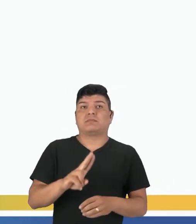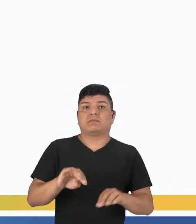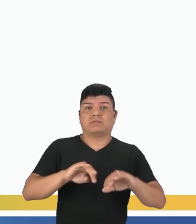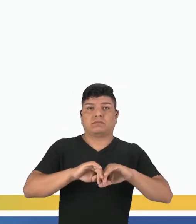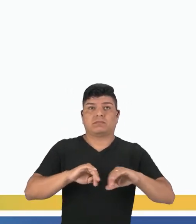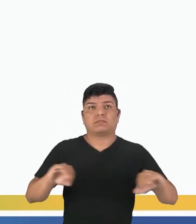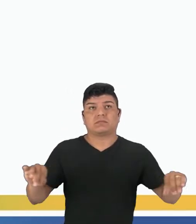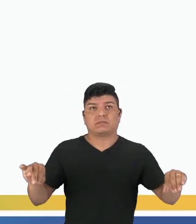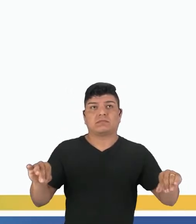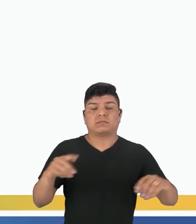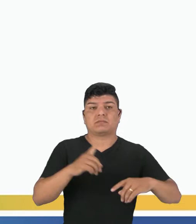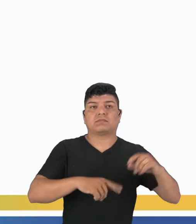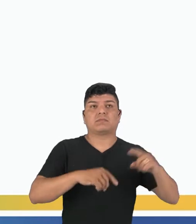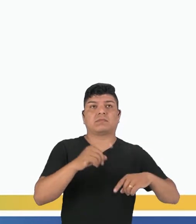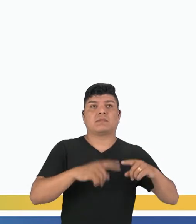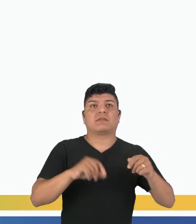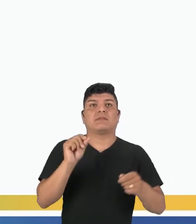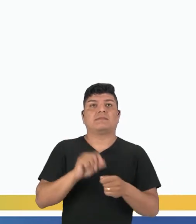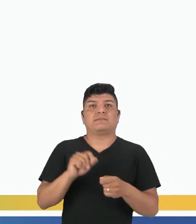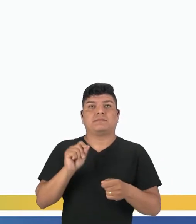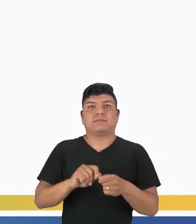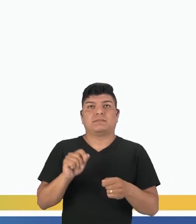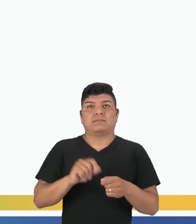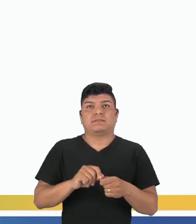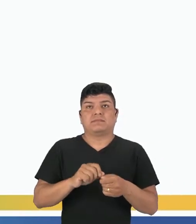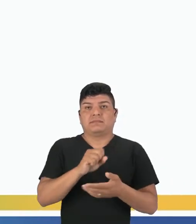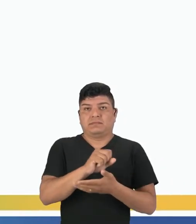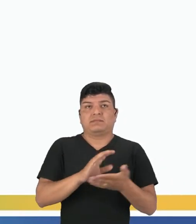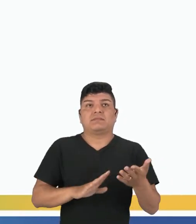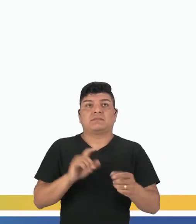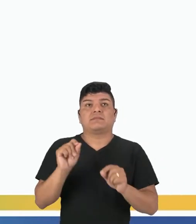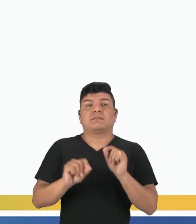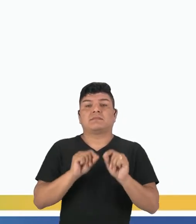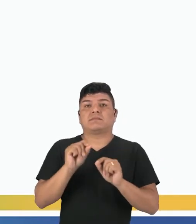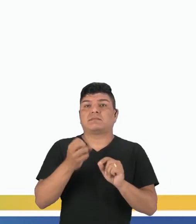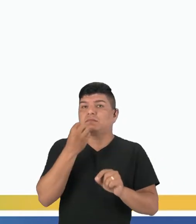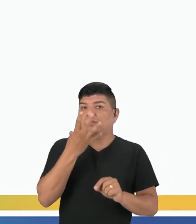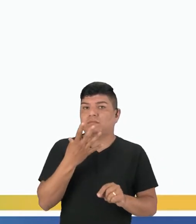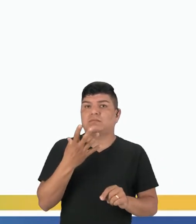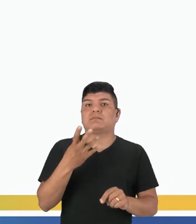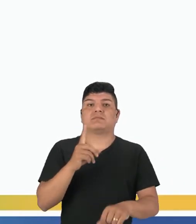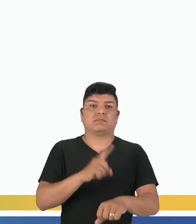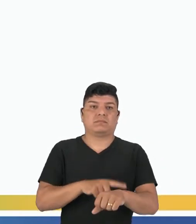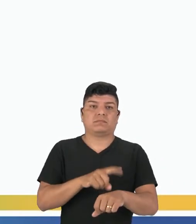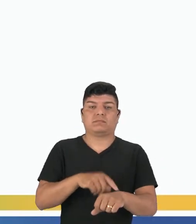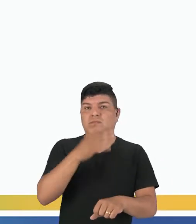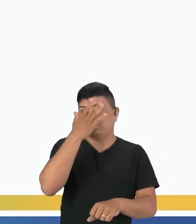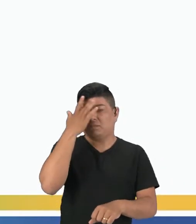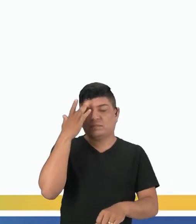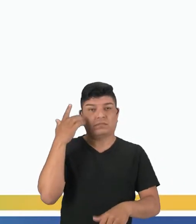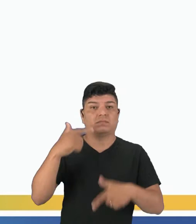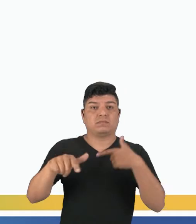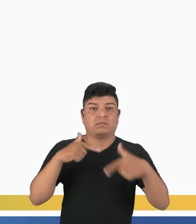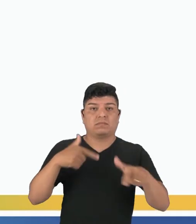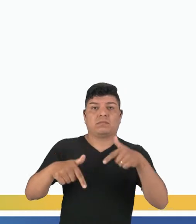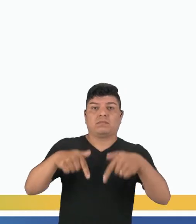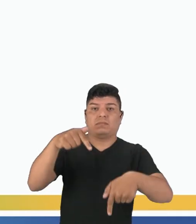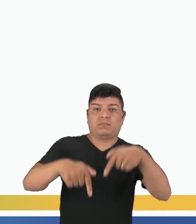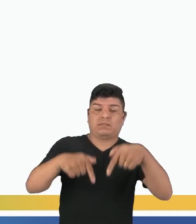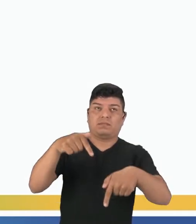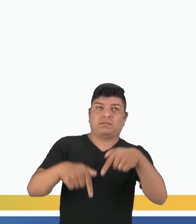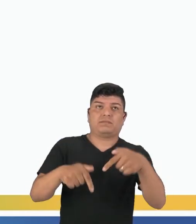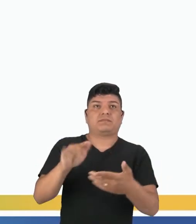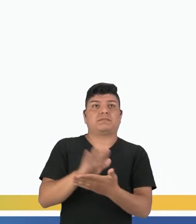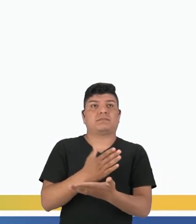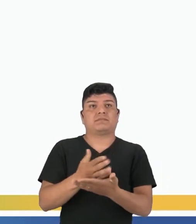separar os materiais de que elas são feitas é uma das atividades que ocupa boa parte do tempo do trabalho dos químicos. Alguns